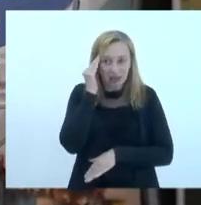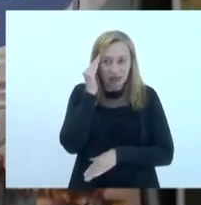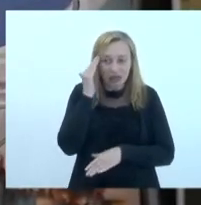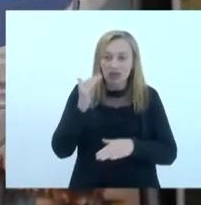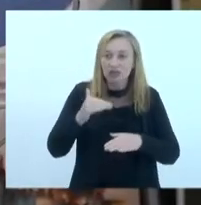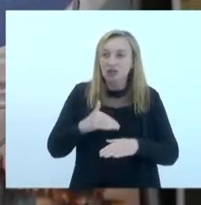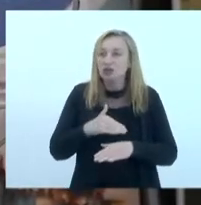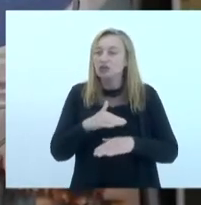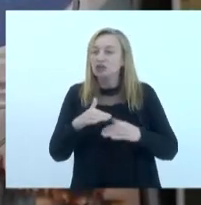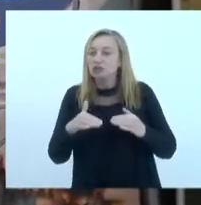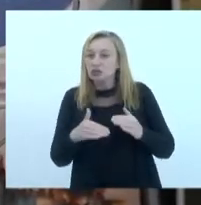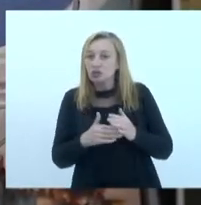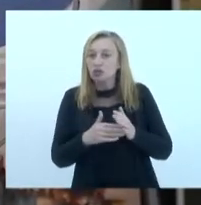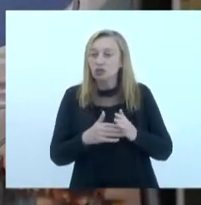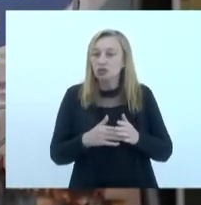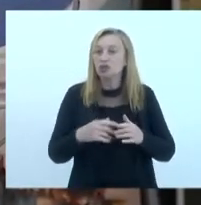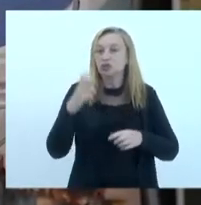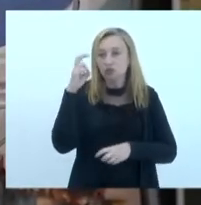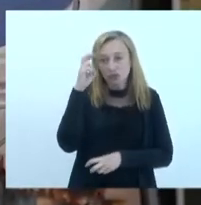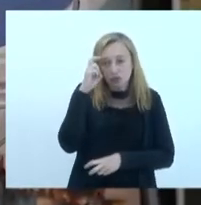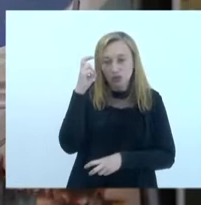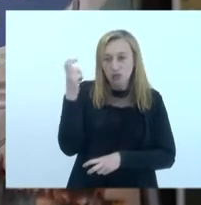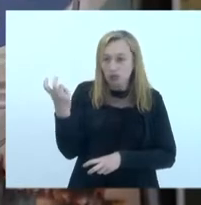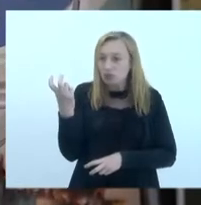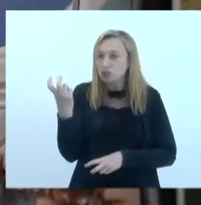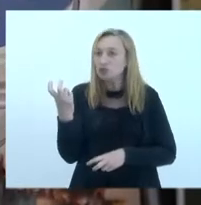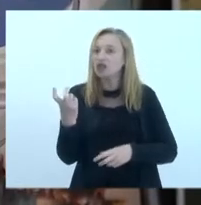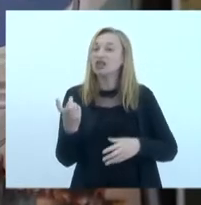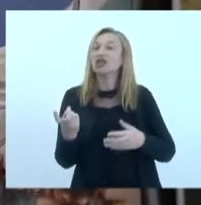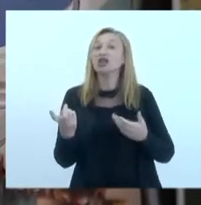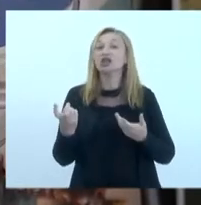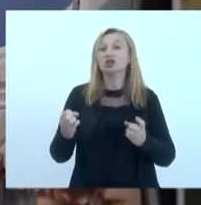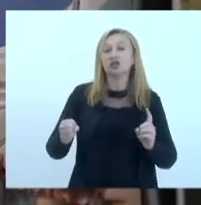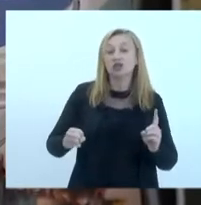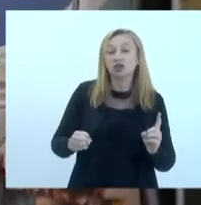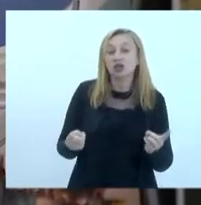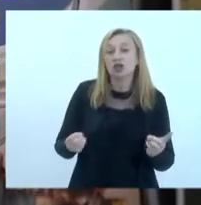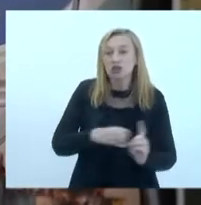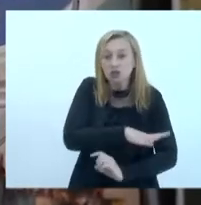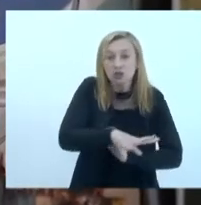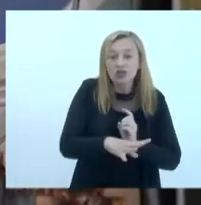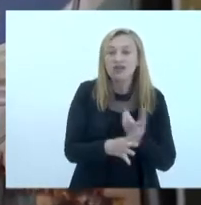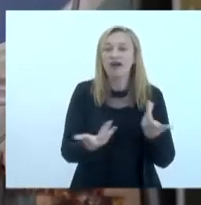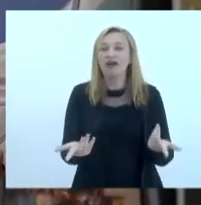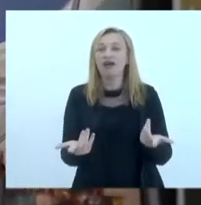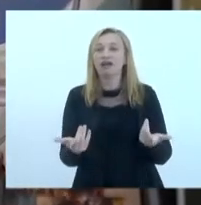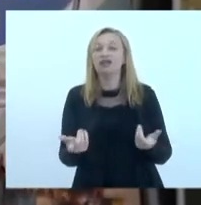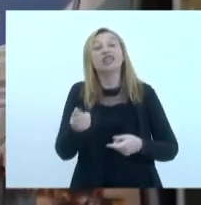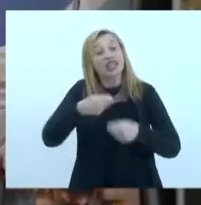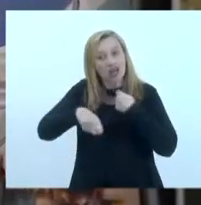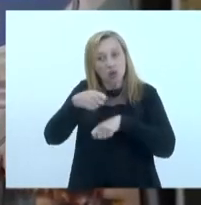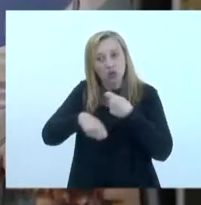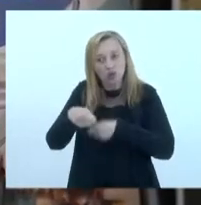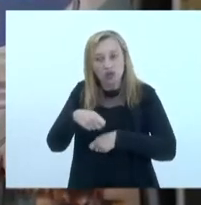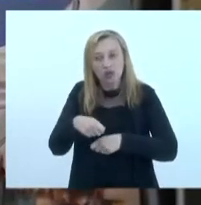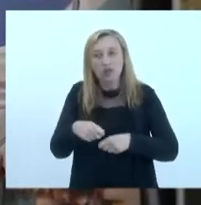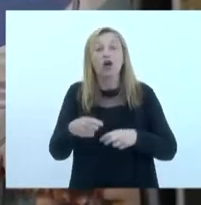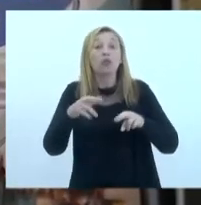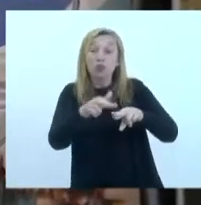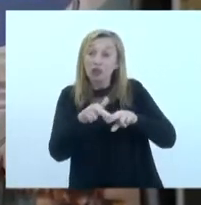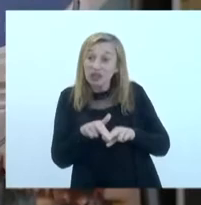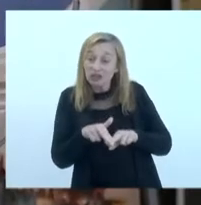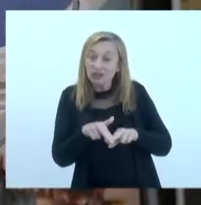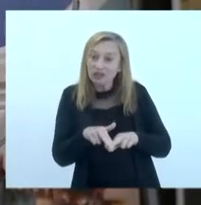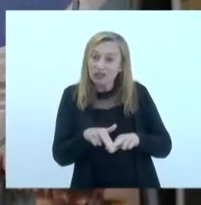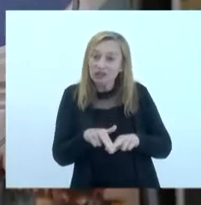nossas vocações culturais, das nossas vocações sociais, das nossas vocações econômicas. Por isso,